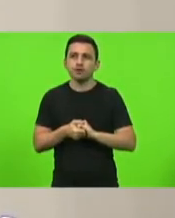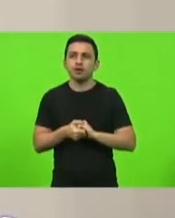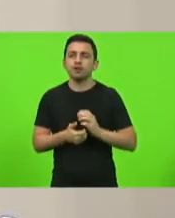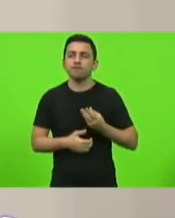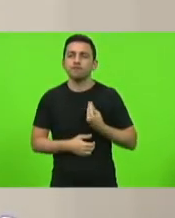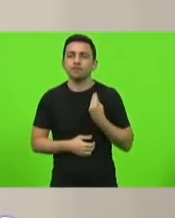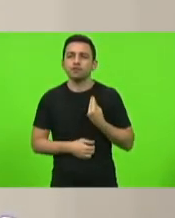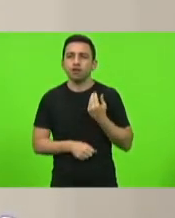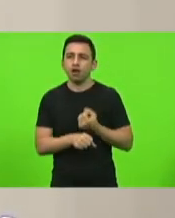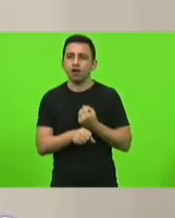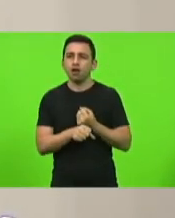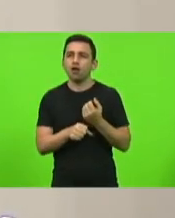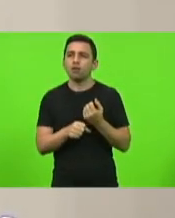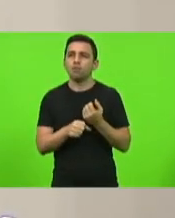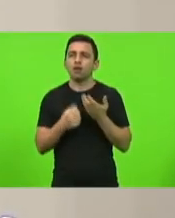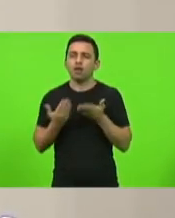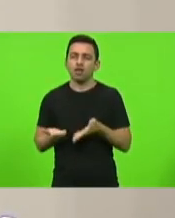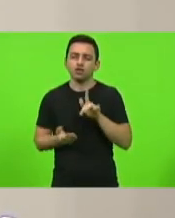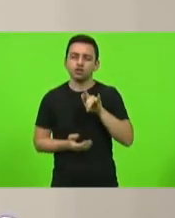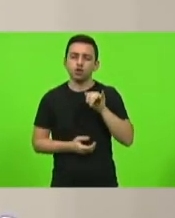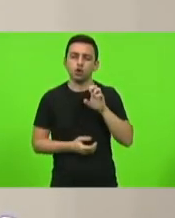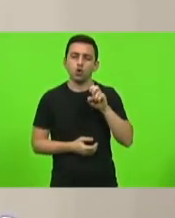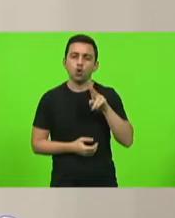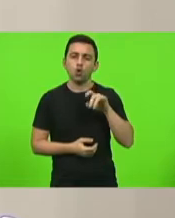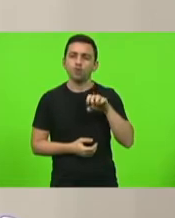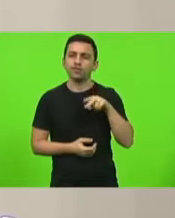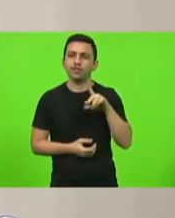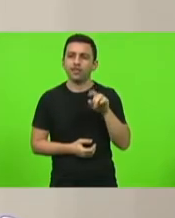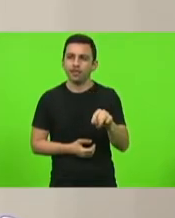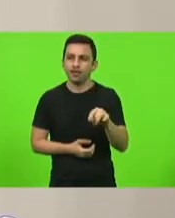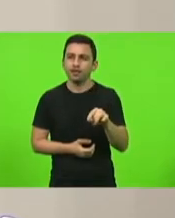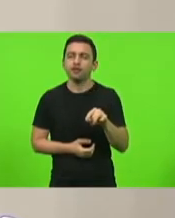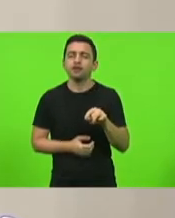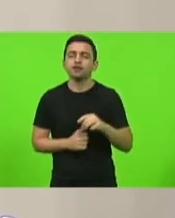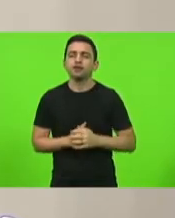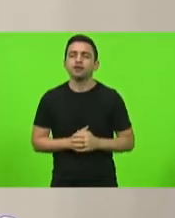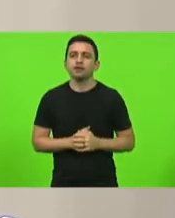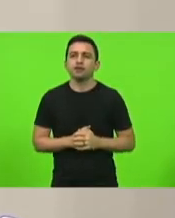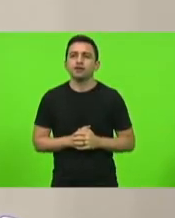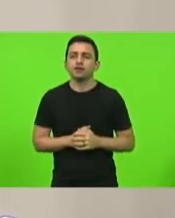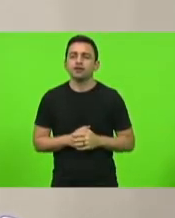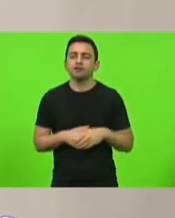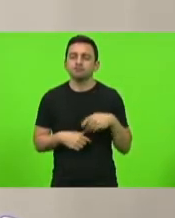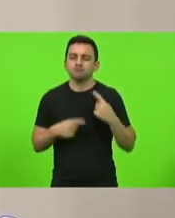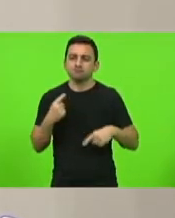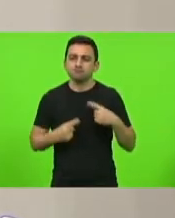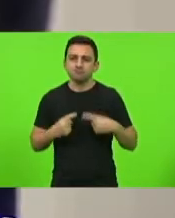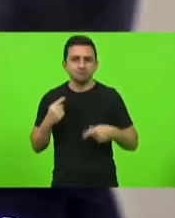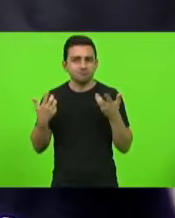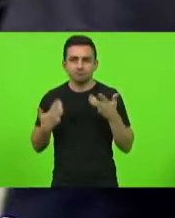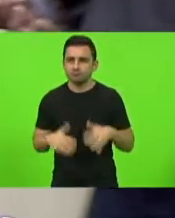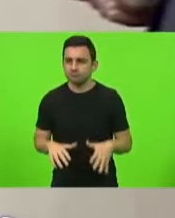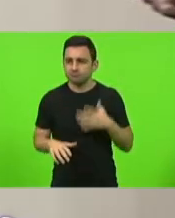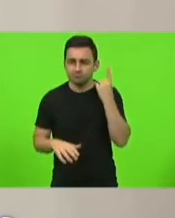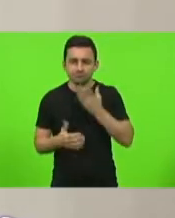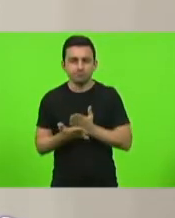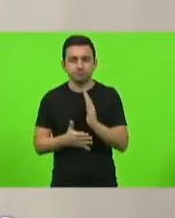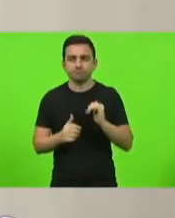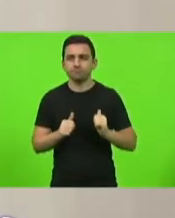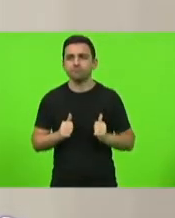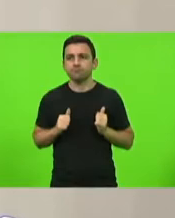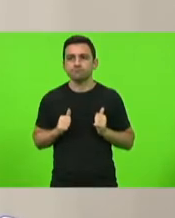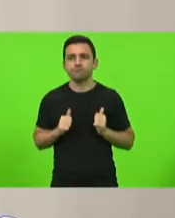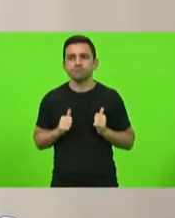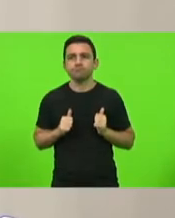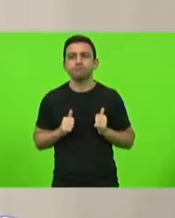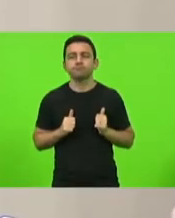obra da dona Gioconda Rosito, em discussão. Não havendo quem queira discutir, em votação. Deputados que aprovam, permaneçam como se